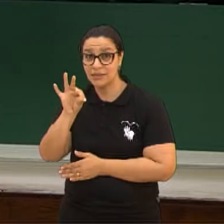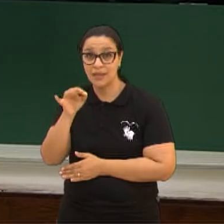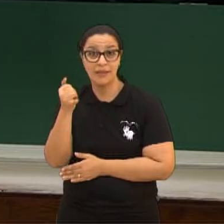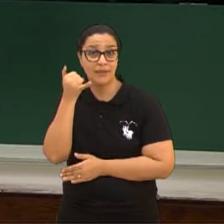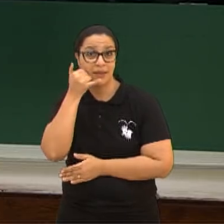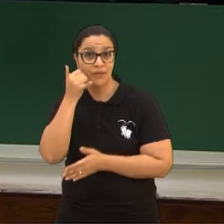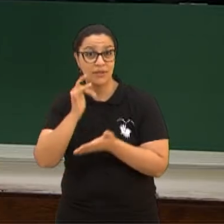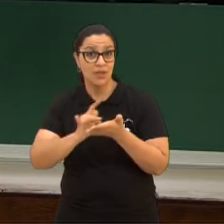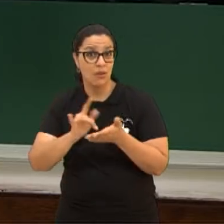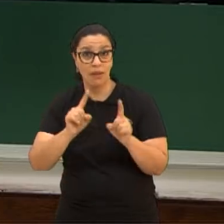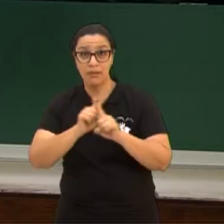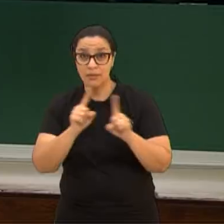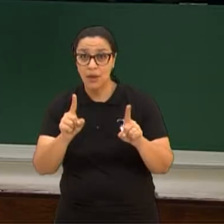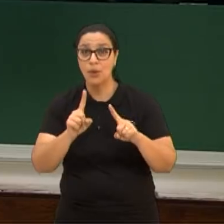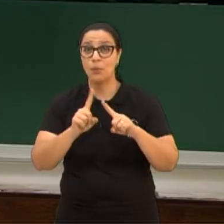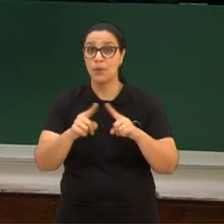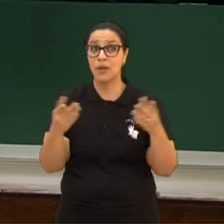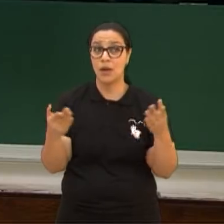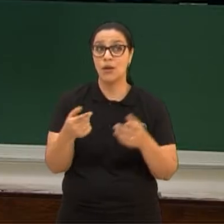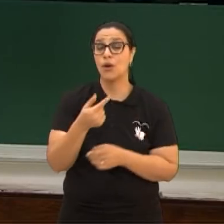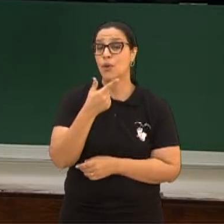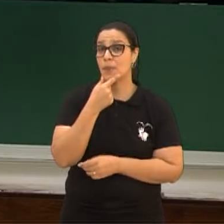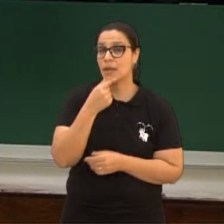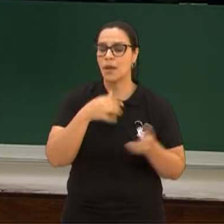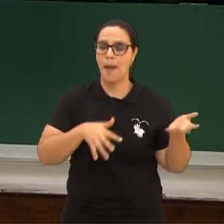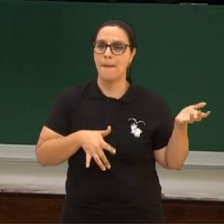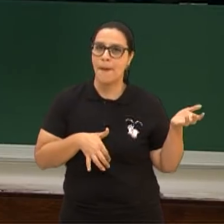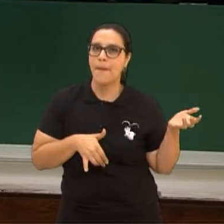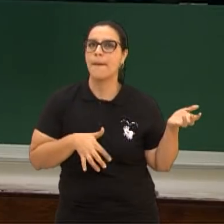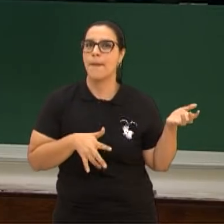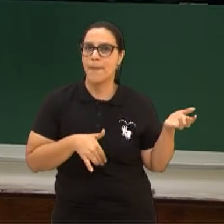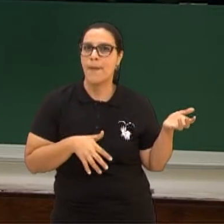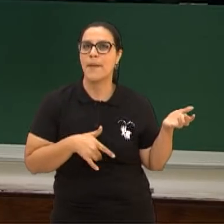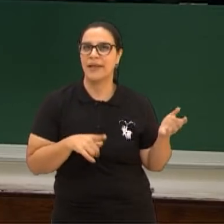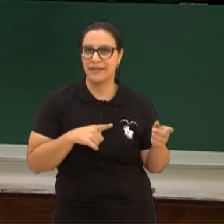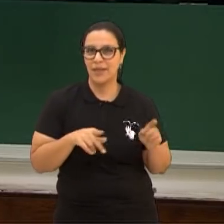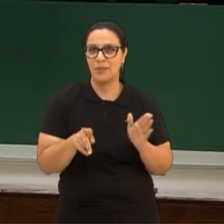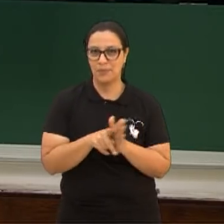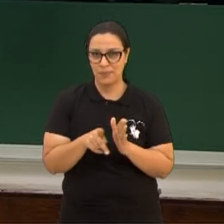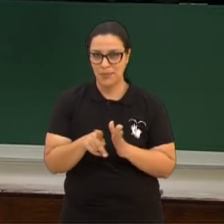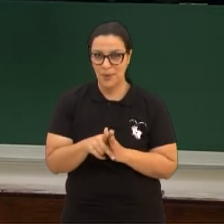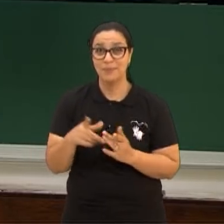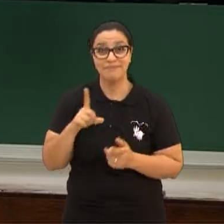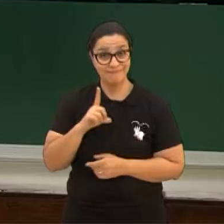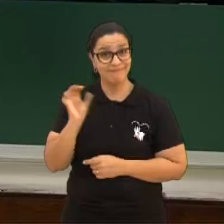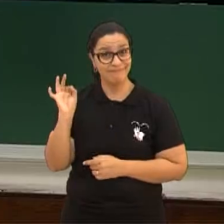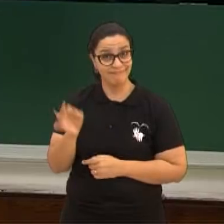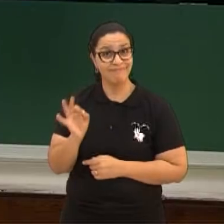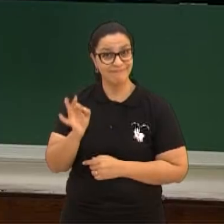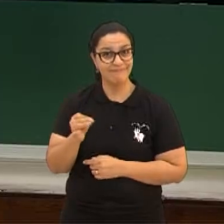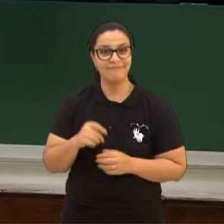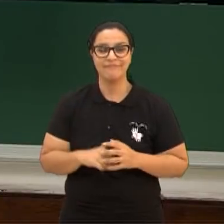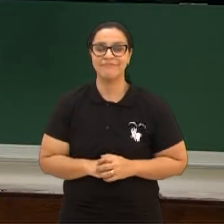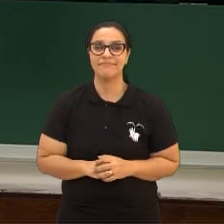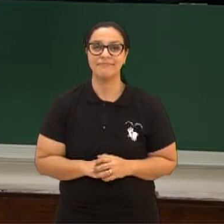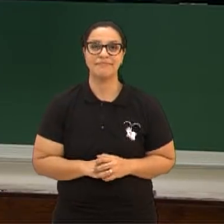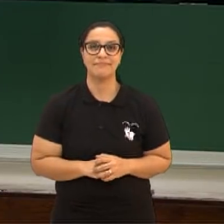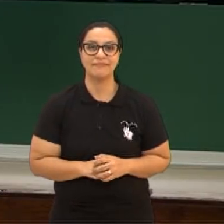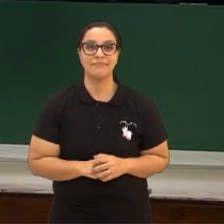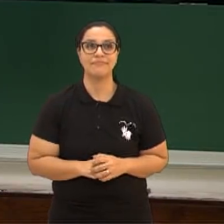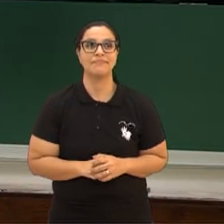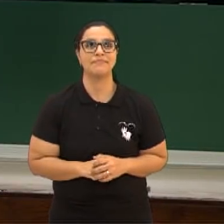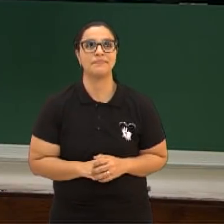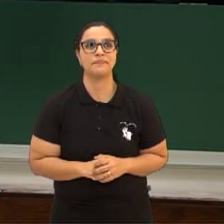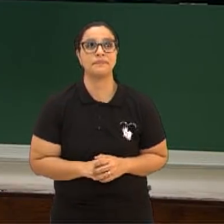telefone celular. Por quê? He is playing. Ele está tocando um instrumento,